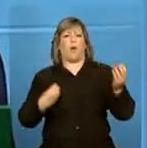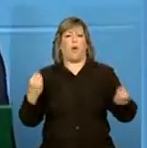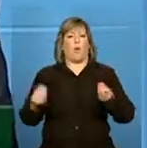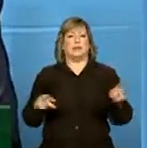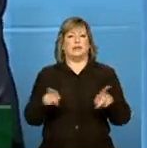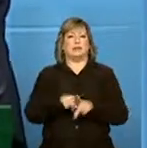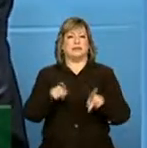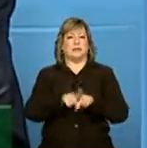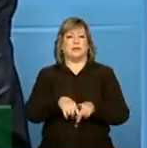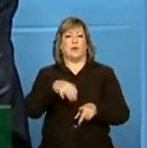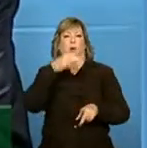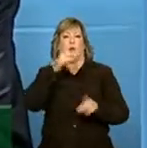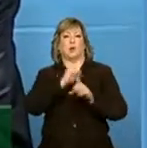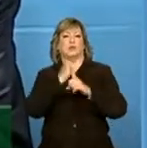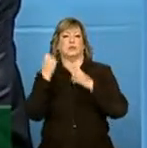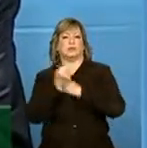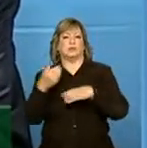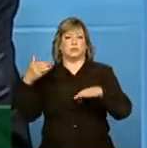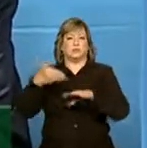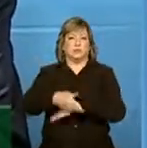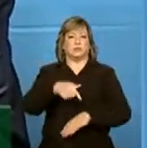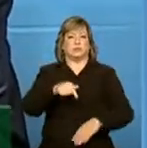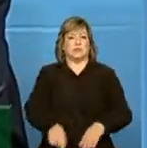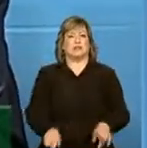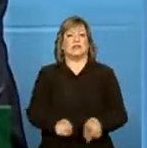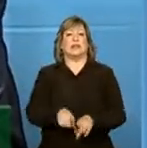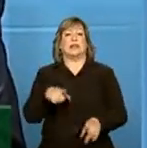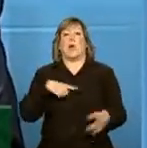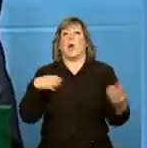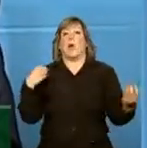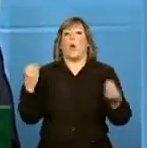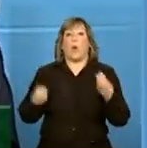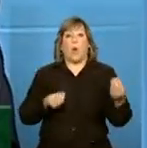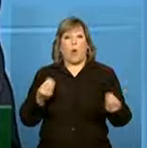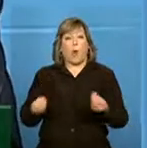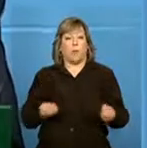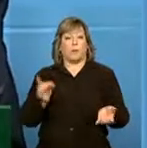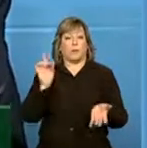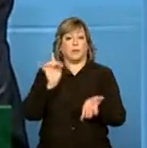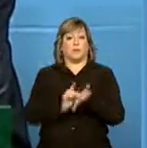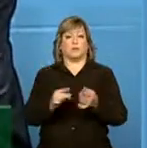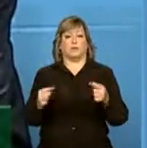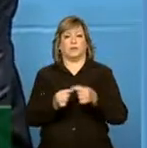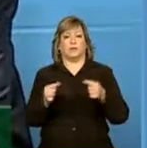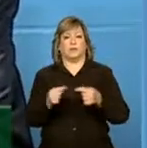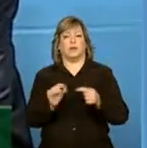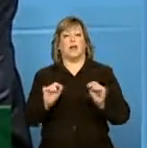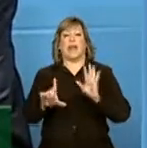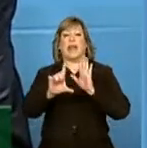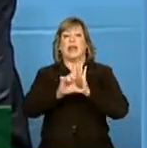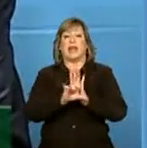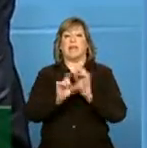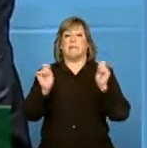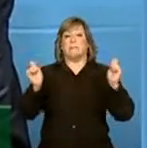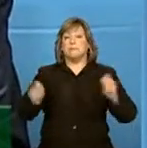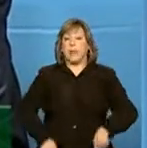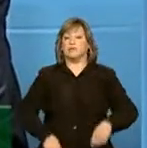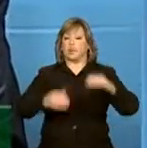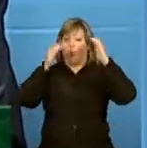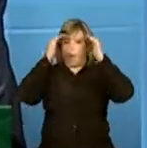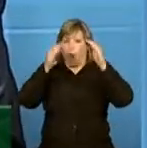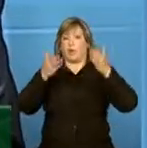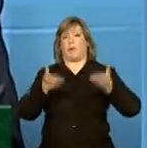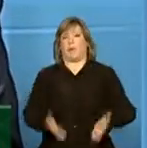dos interlocutores sociais, terão fórmulas que permitam ser realistas e que sejam leis que possam ser cumpridas.